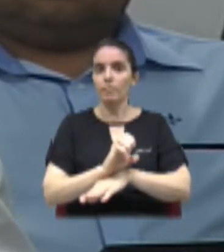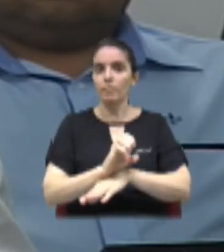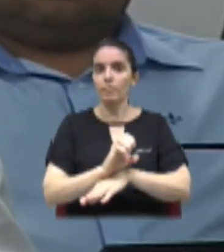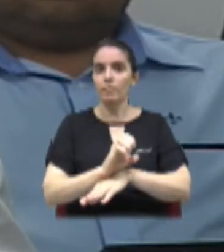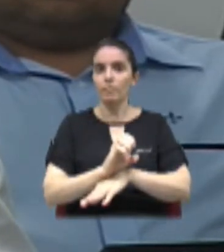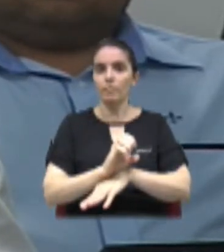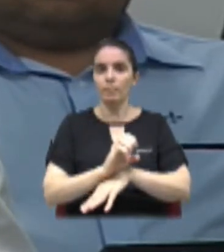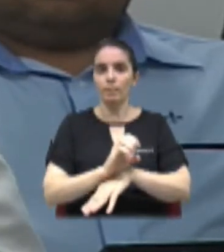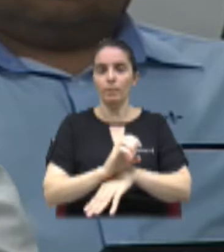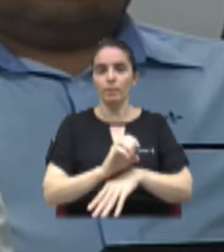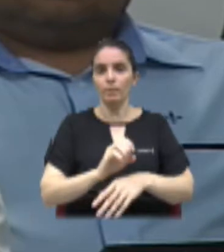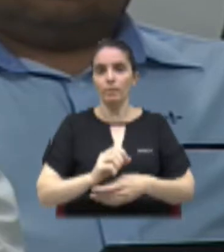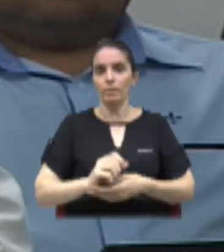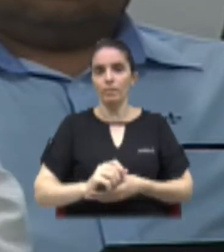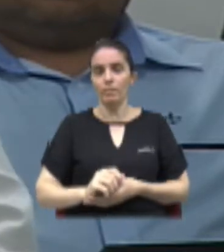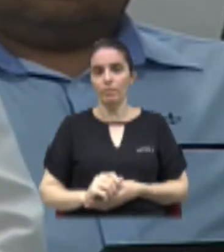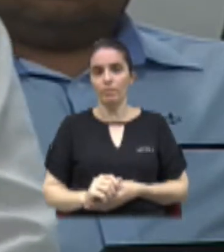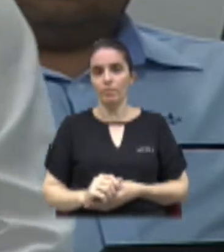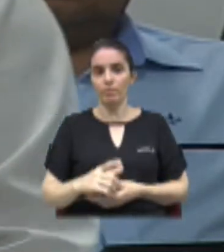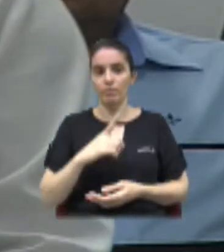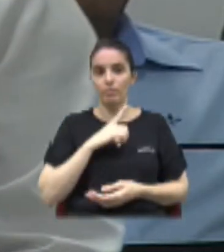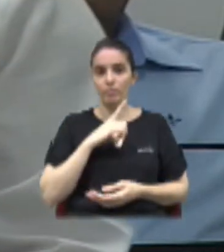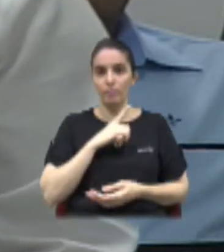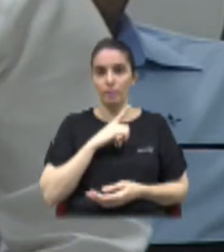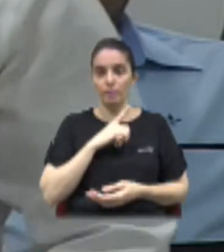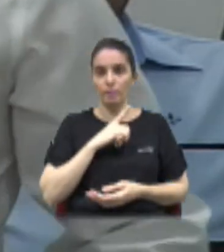amigos vereadores, plateia que nos acompanha.